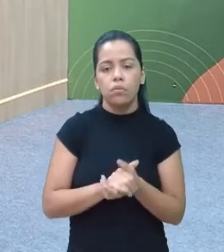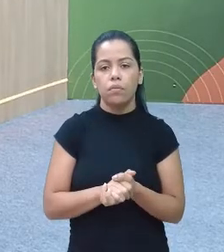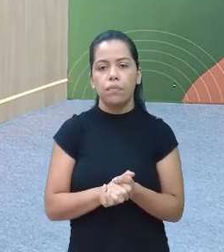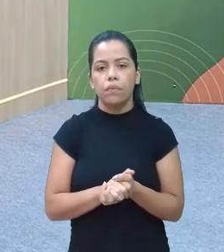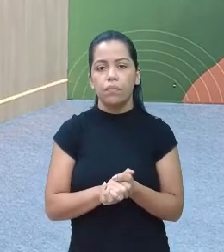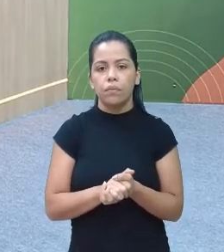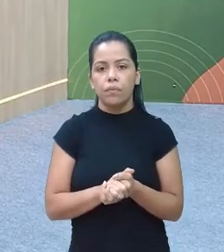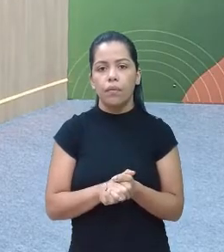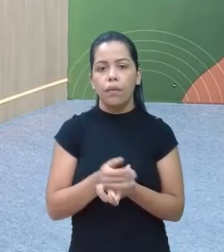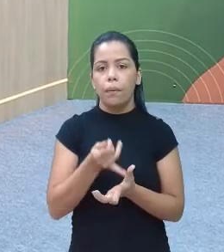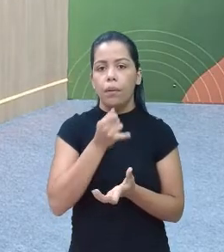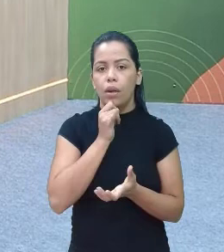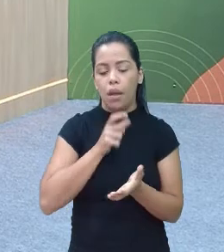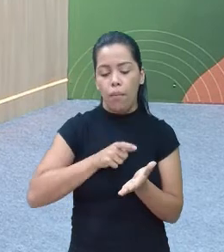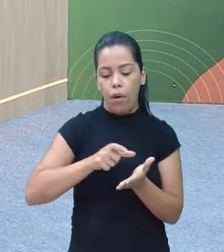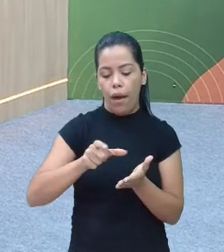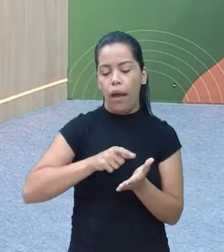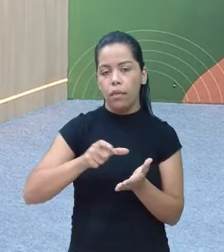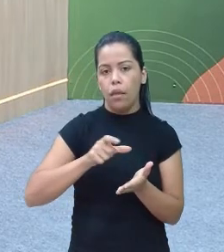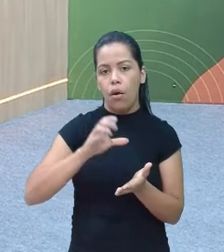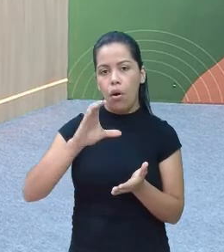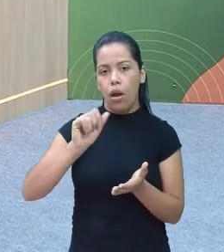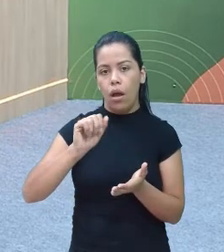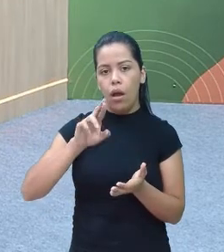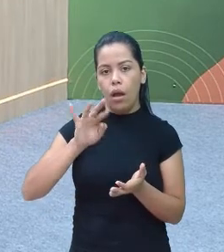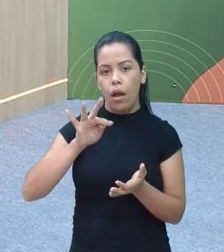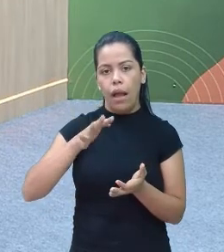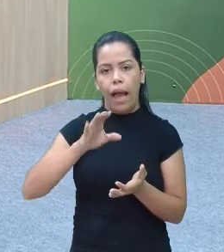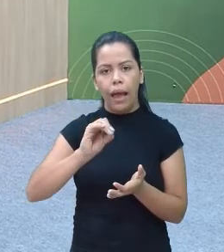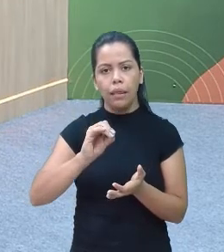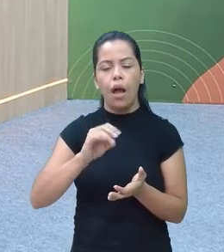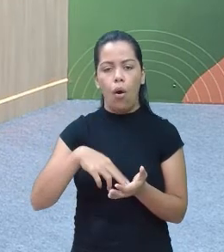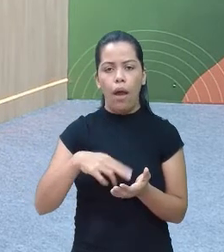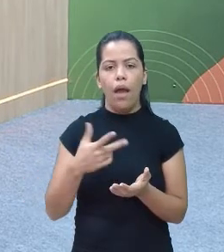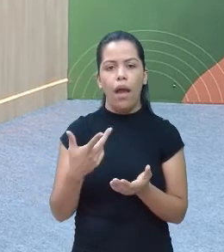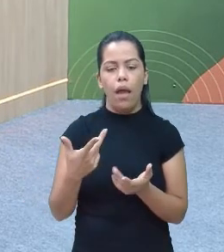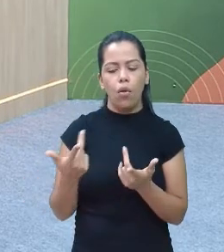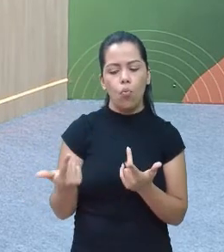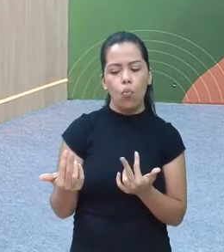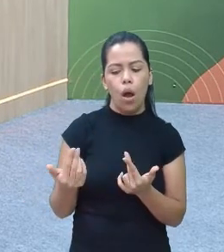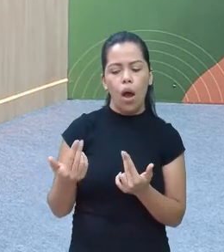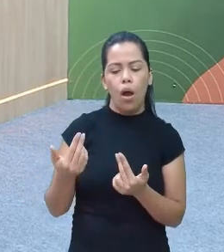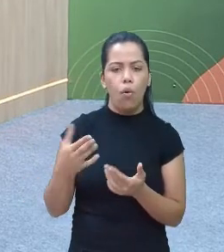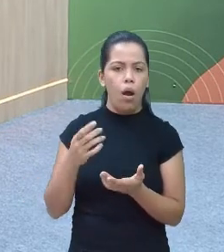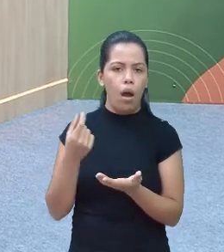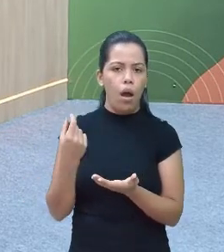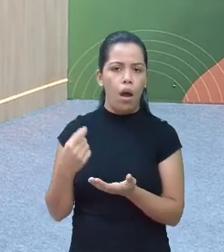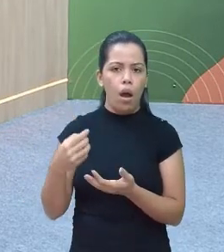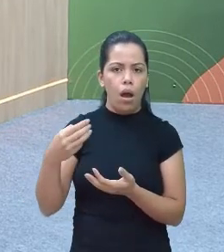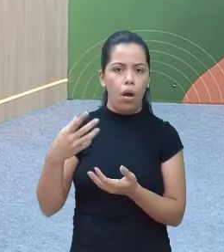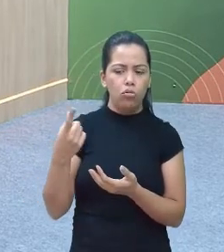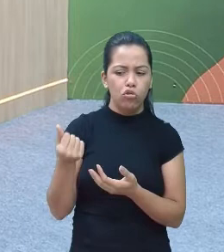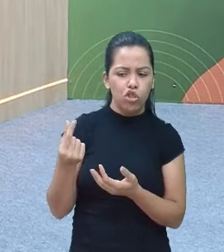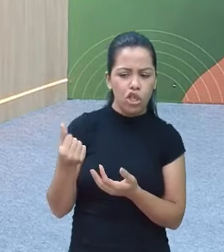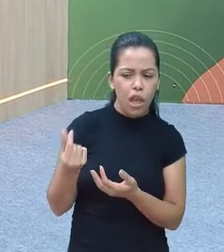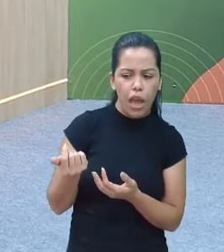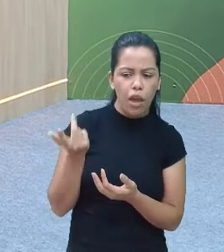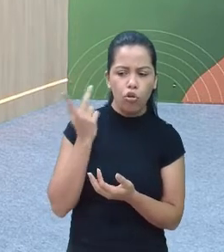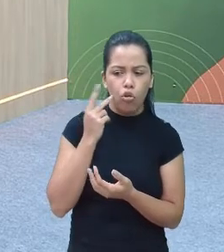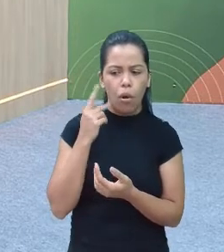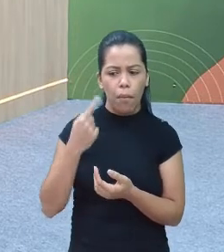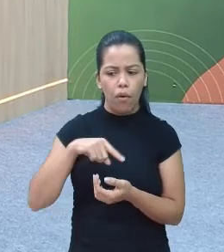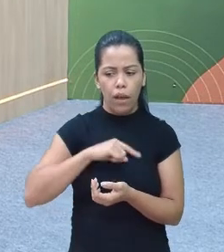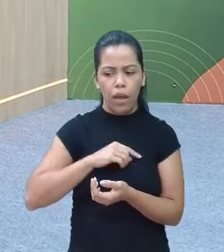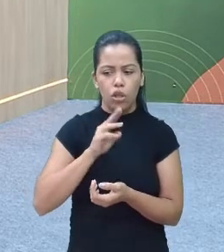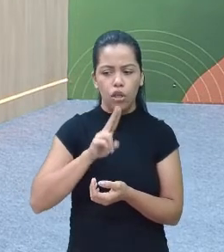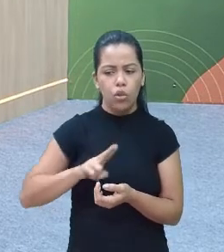Mas o cartão de crédito também pode ser considerado uma moeda assim, digital, já que a gente sabe dos valores, a gente utiliza, mas nós não